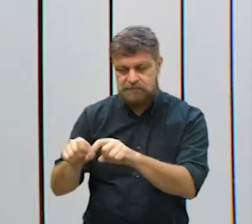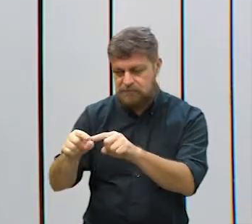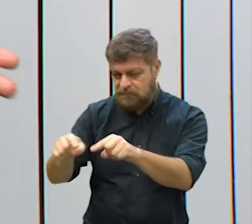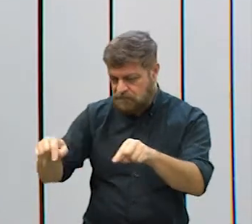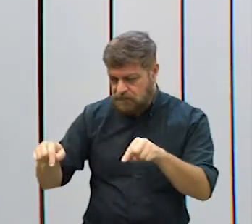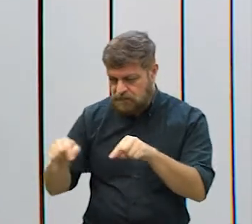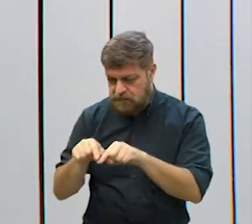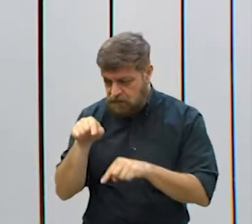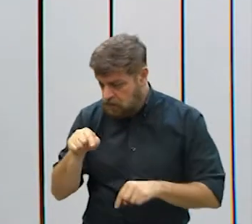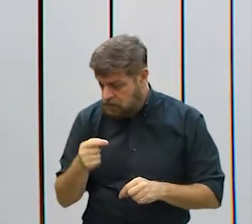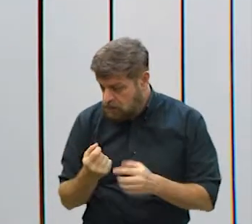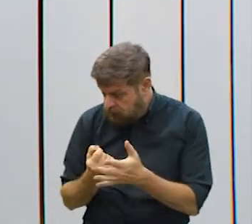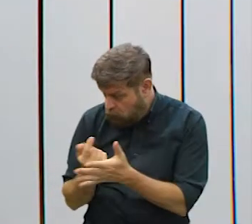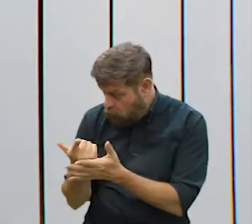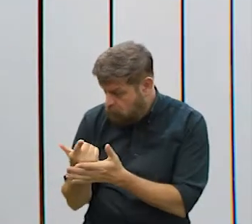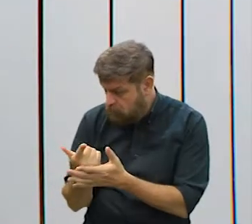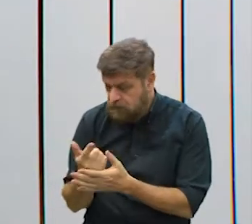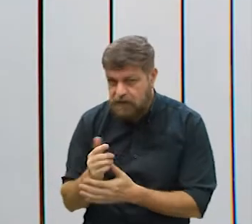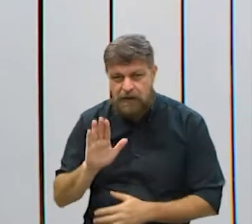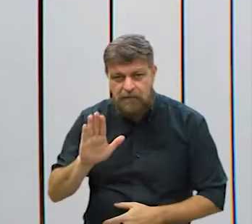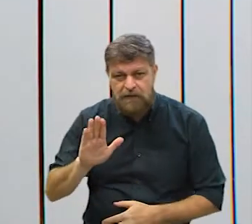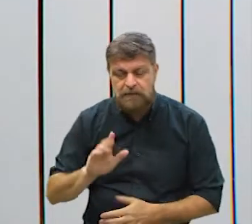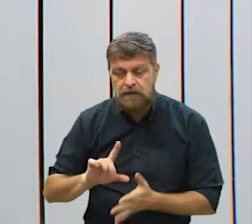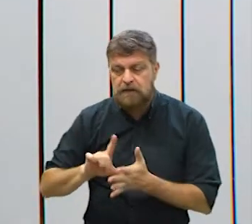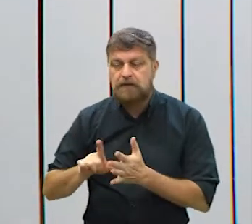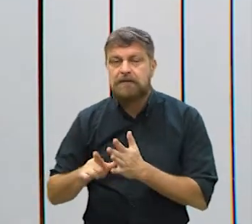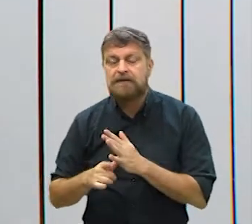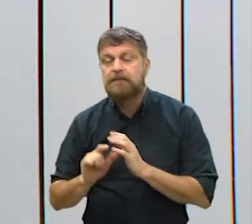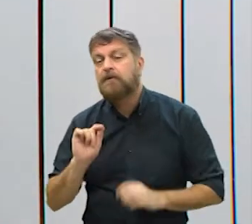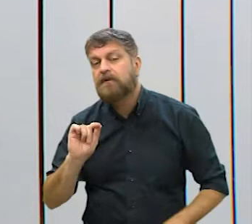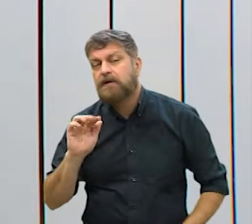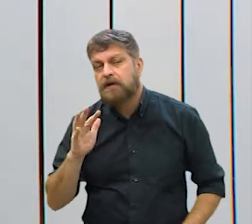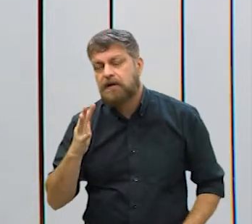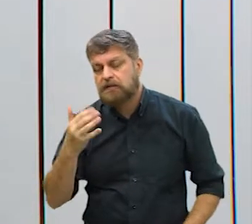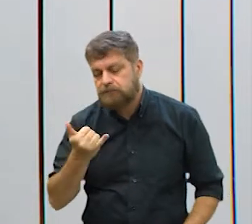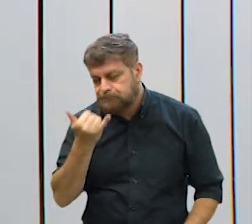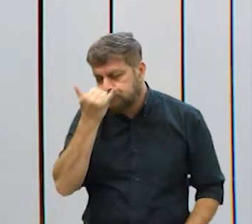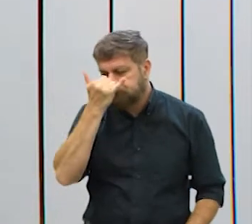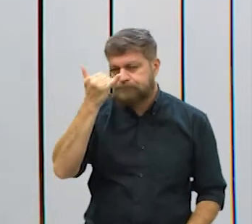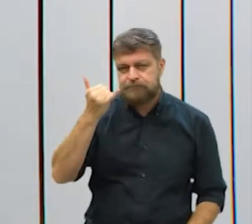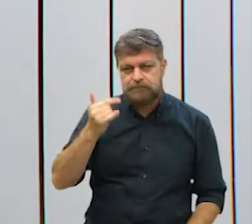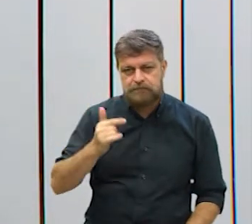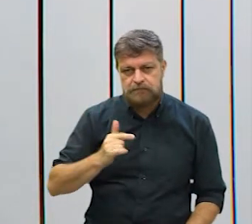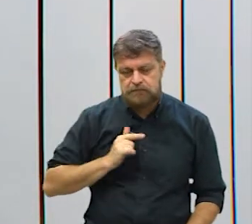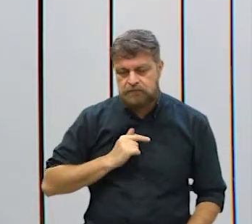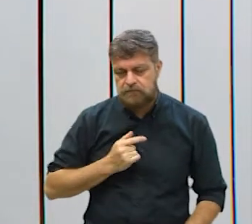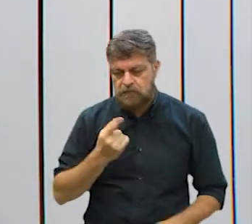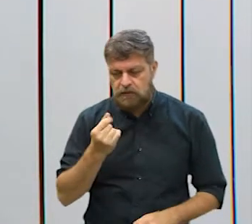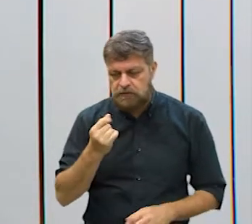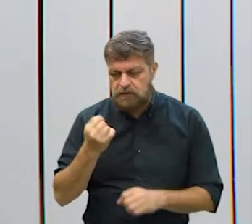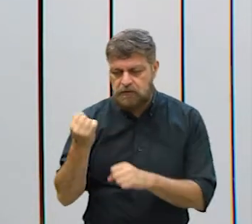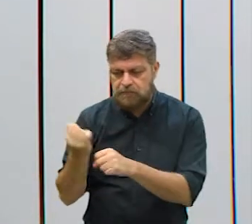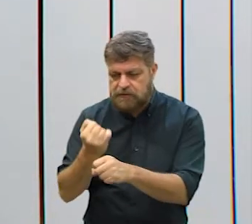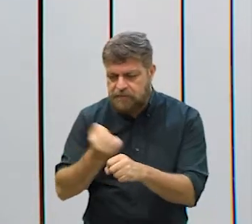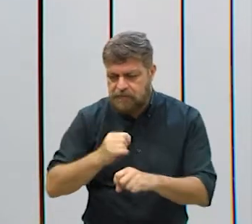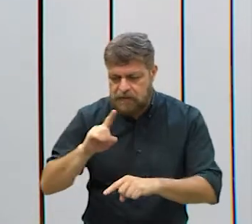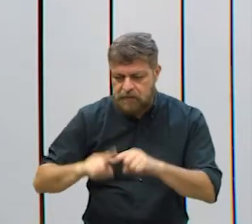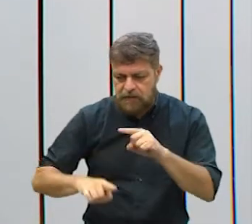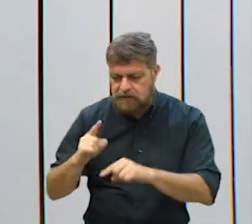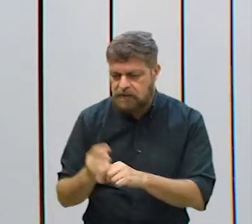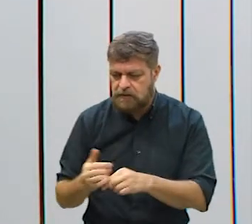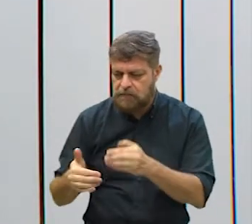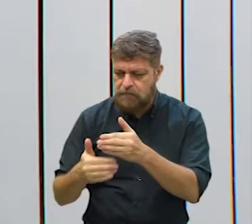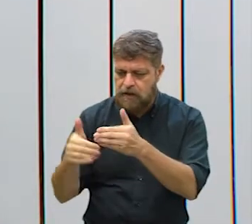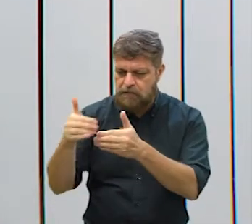uma terrinha ali, um pedacinho, e acaba comprando. Aí ele compra, legal, junta mais uma graninha, compra os